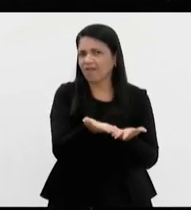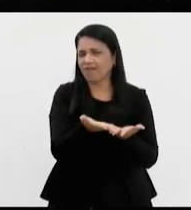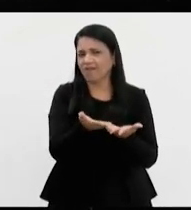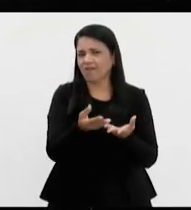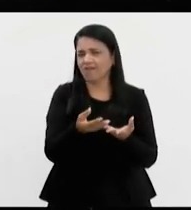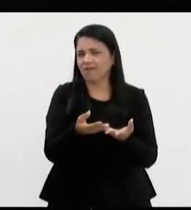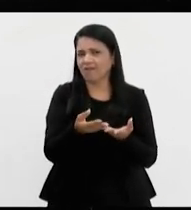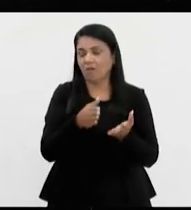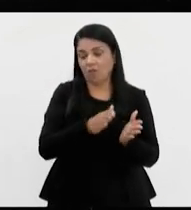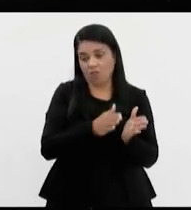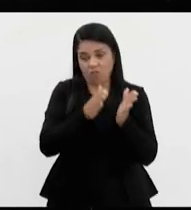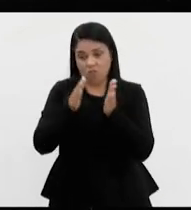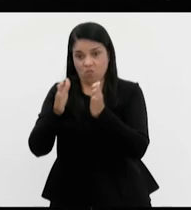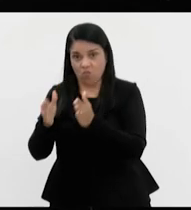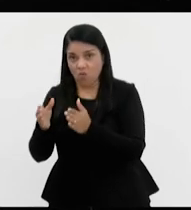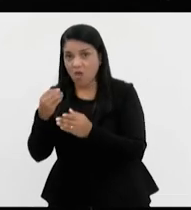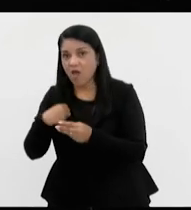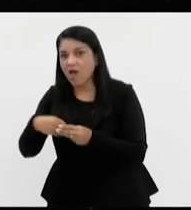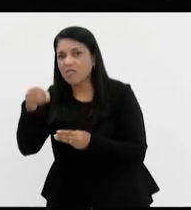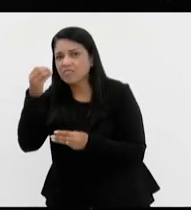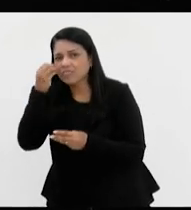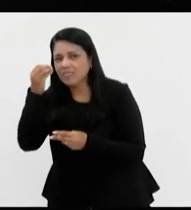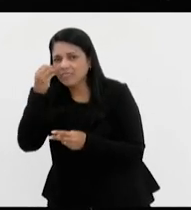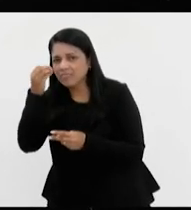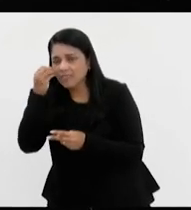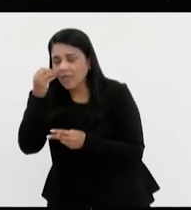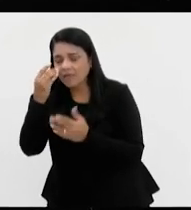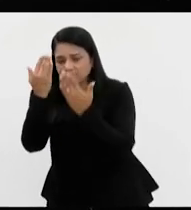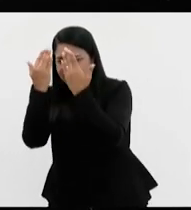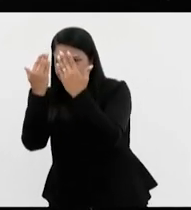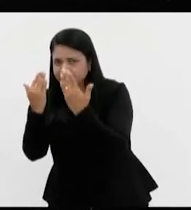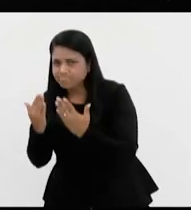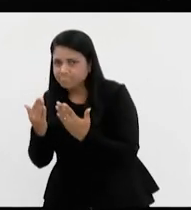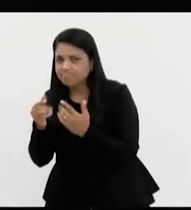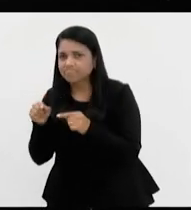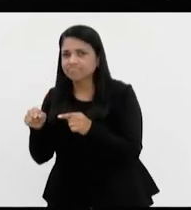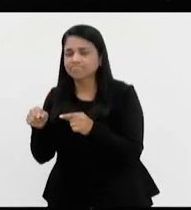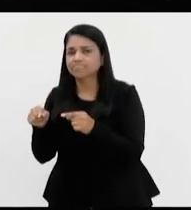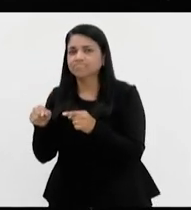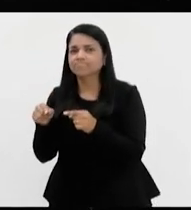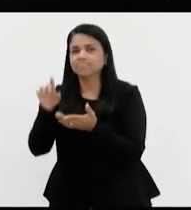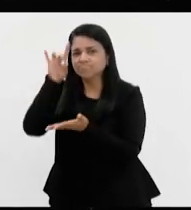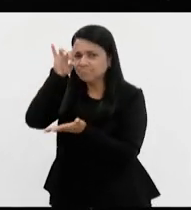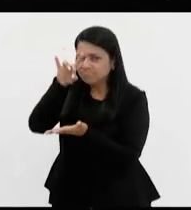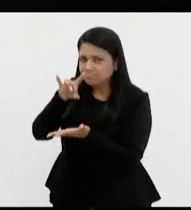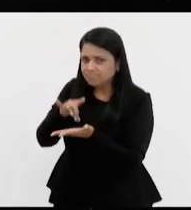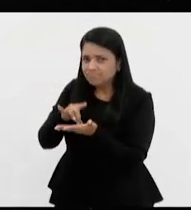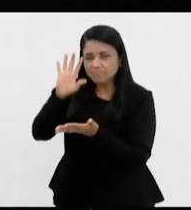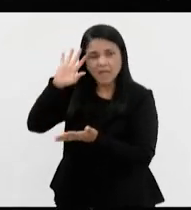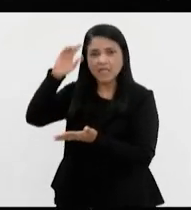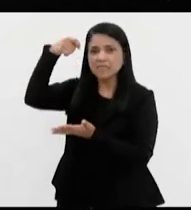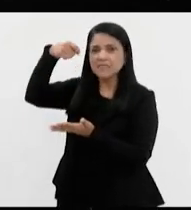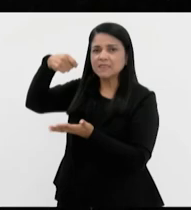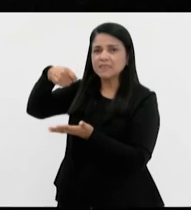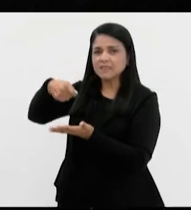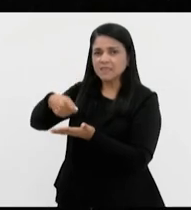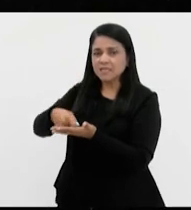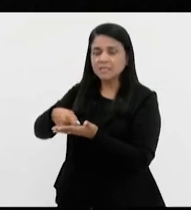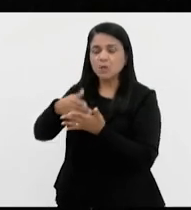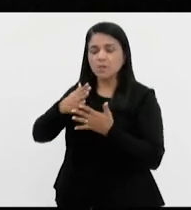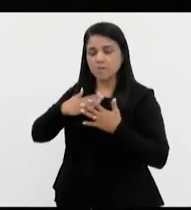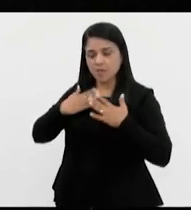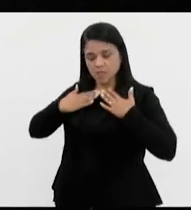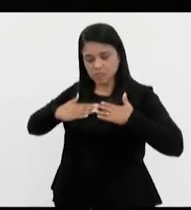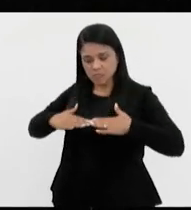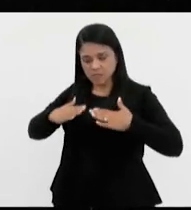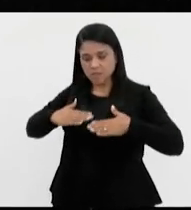lado, eu tentei buscar uma análise minha para confirmar a minha decisão, para me dar tranquilidade